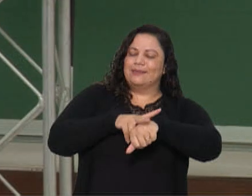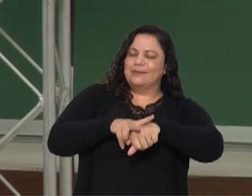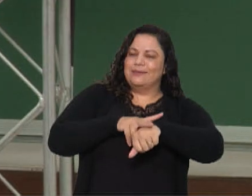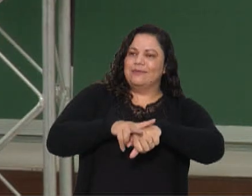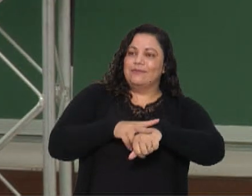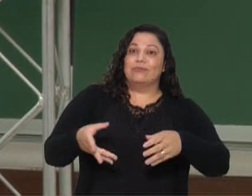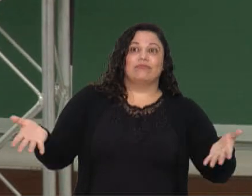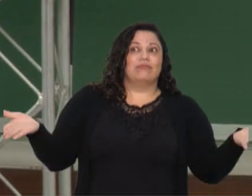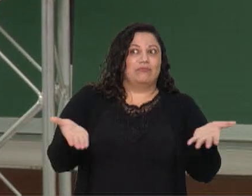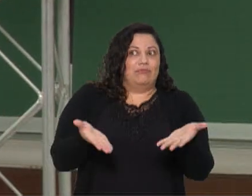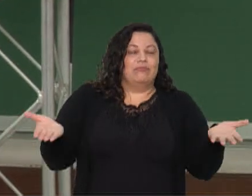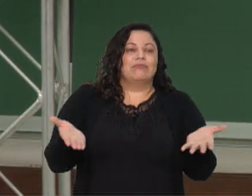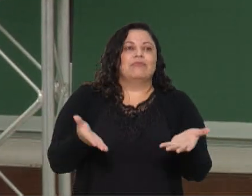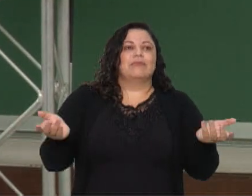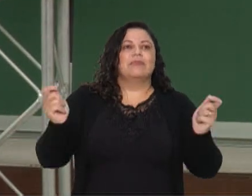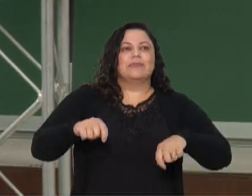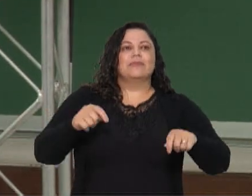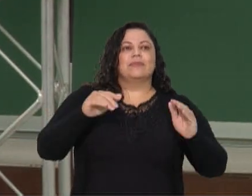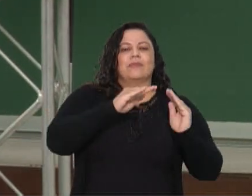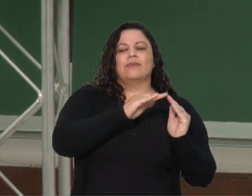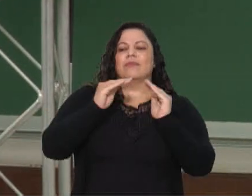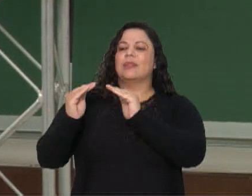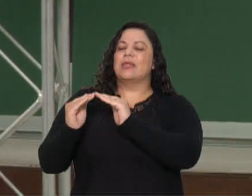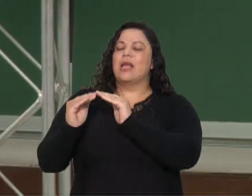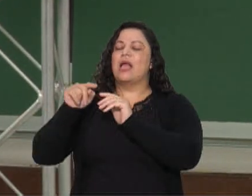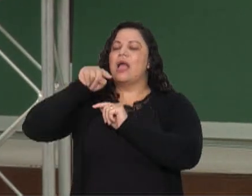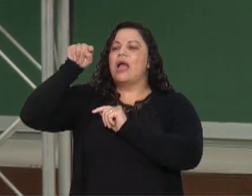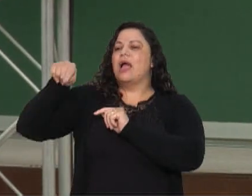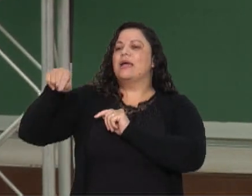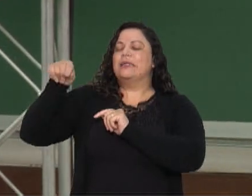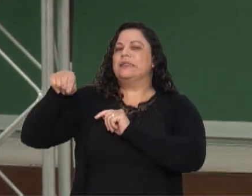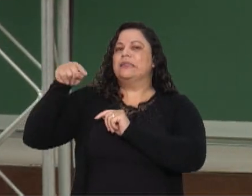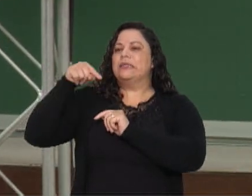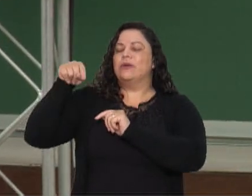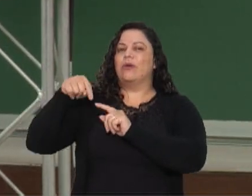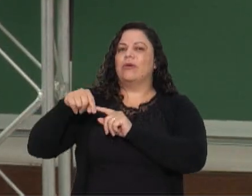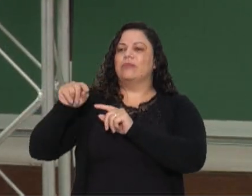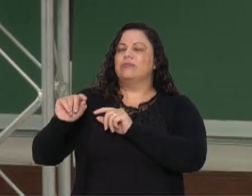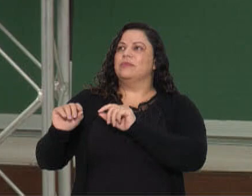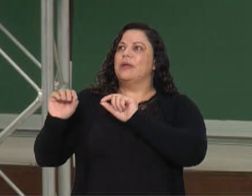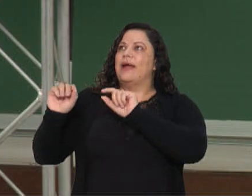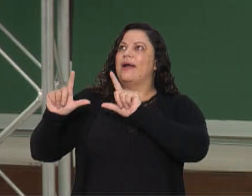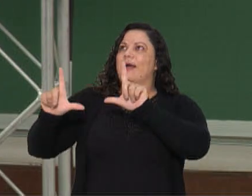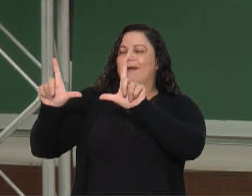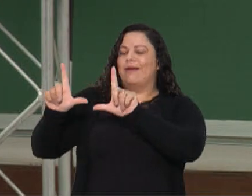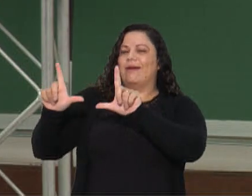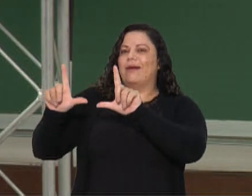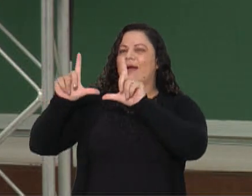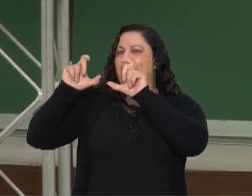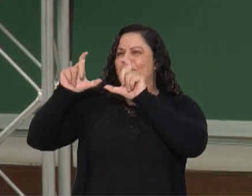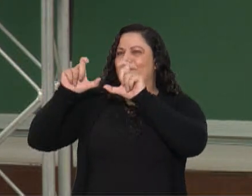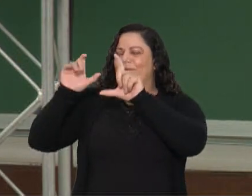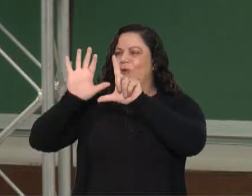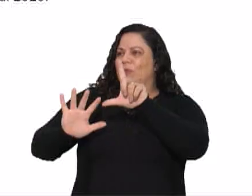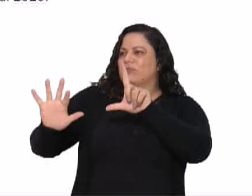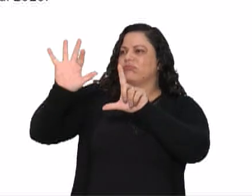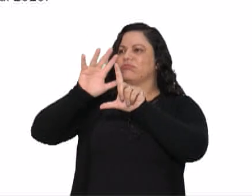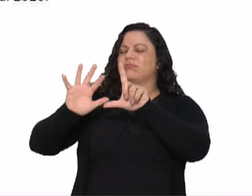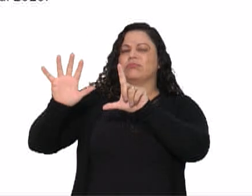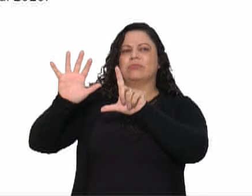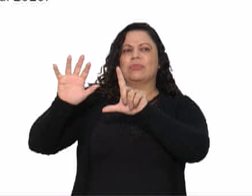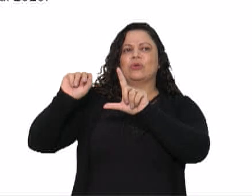ali ao lado, na imagem preto e branco, mostra na época da sua construção, que foi lá na década de 40, né? Essa casa de